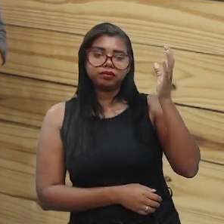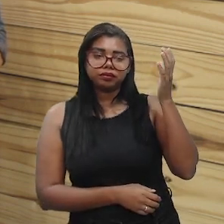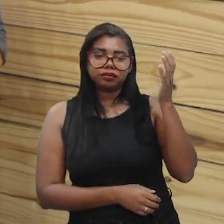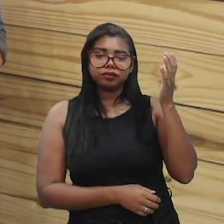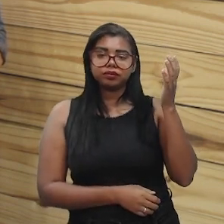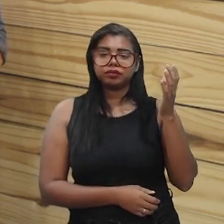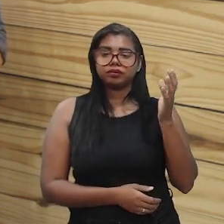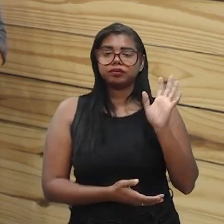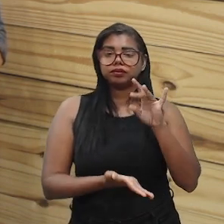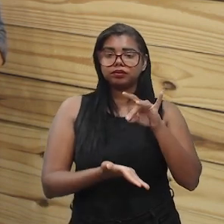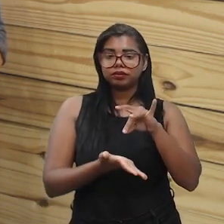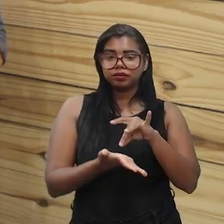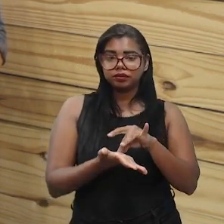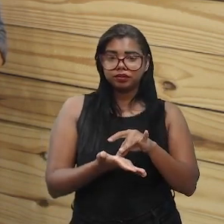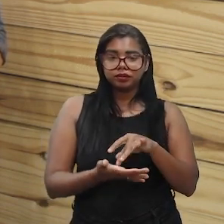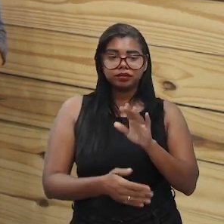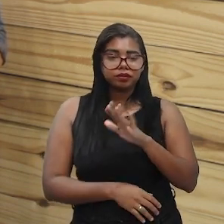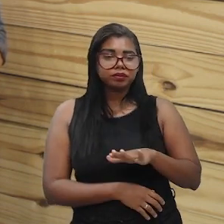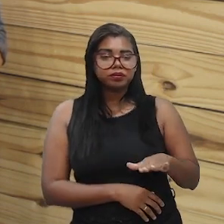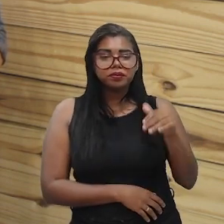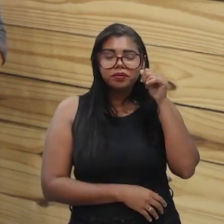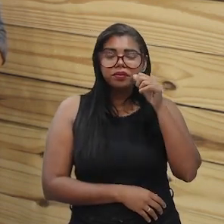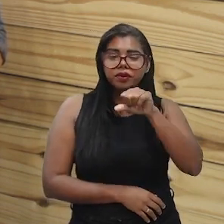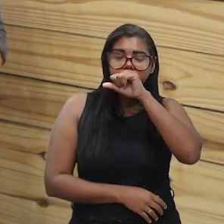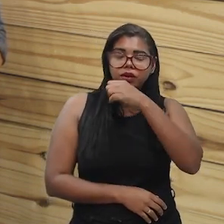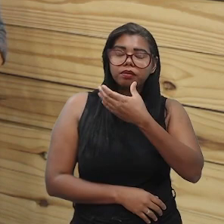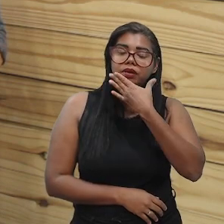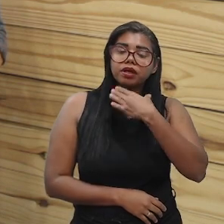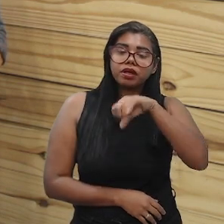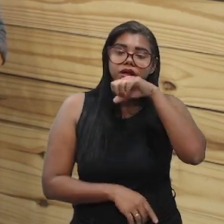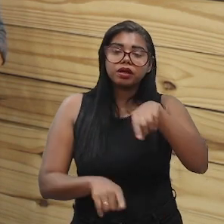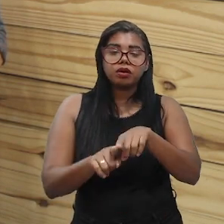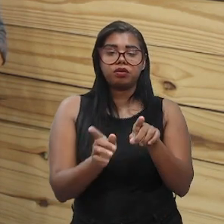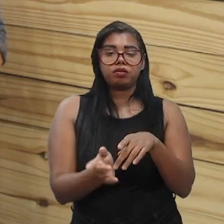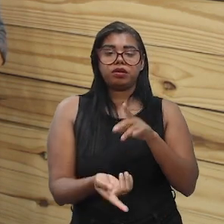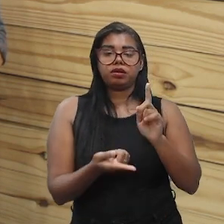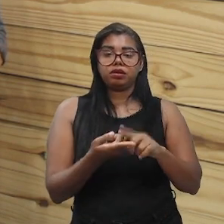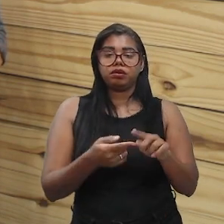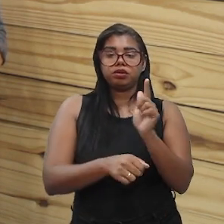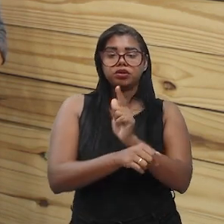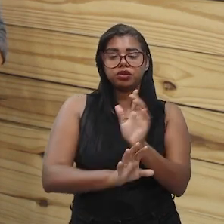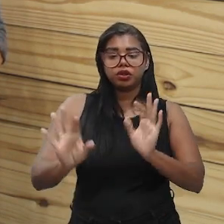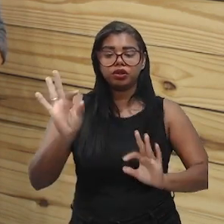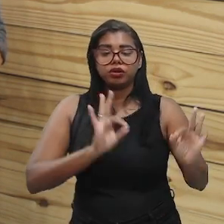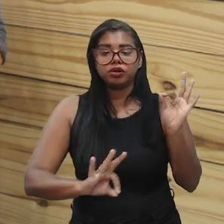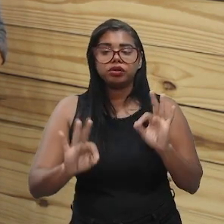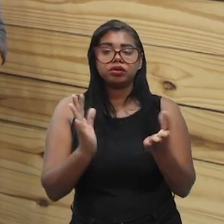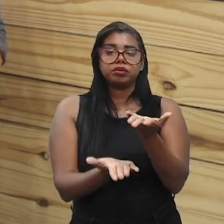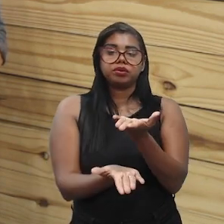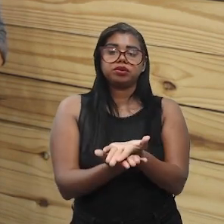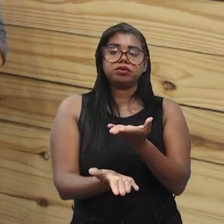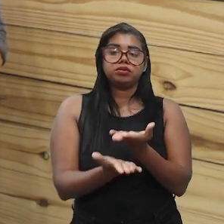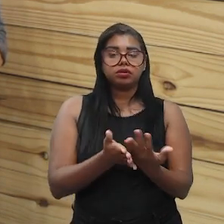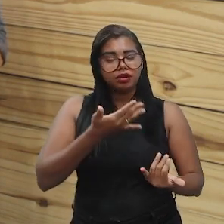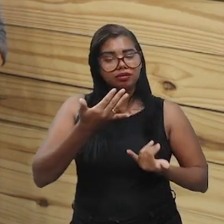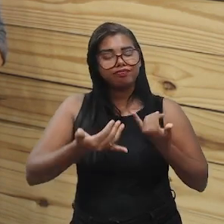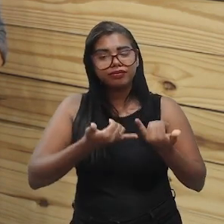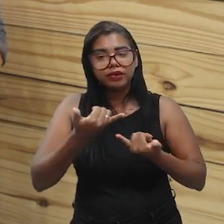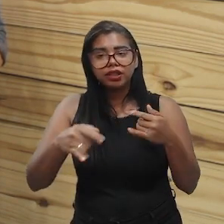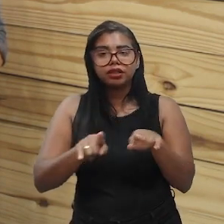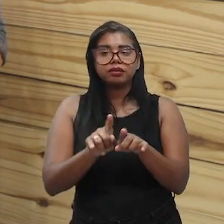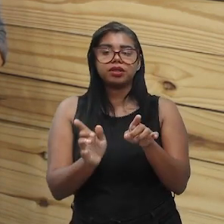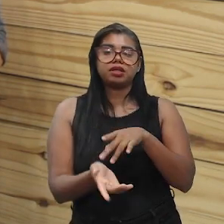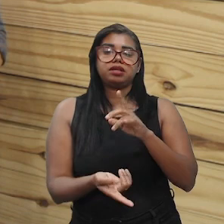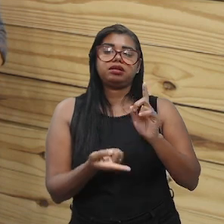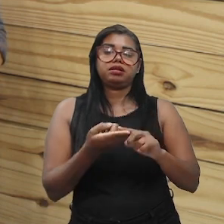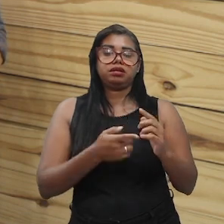Lógico que quando a gente é pequeno é a mãe da gente, é o pai da gente lá que está gerindo o tempo da gente, né? O tempo de estudar, o tempo de brincar, Correto. O tempo para